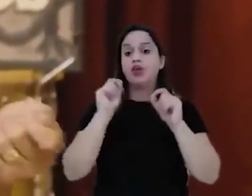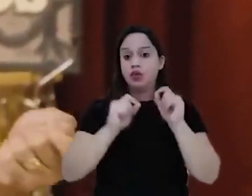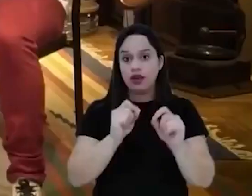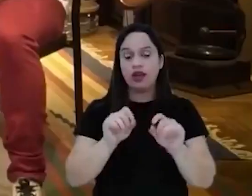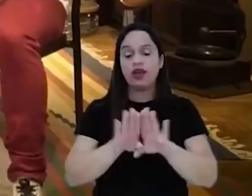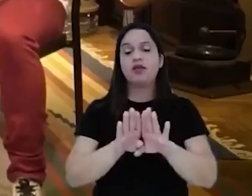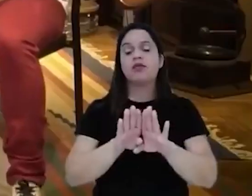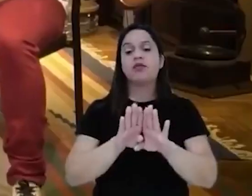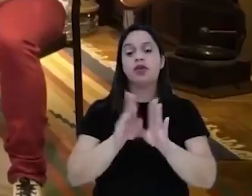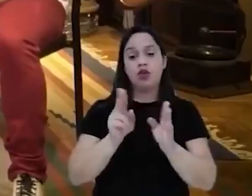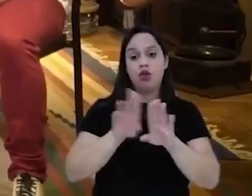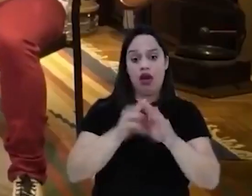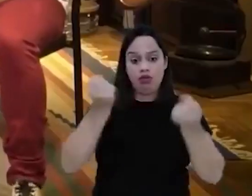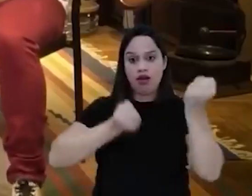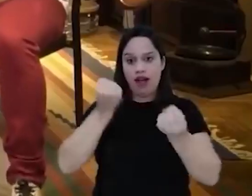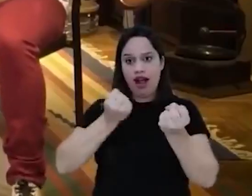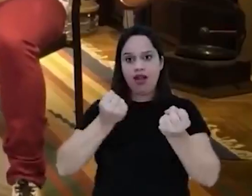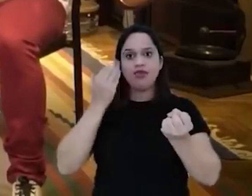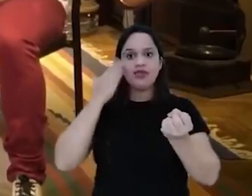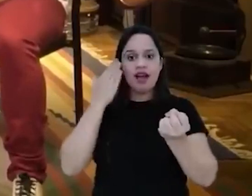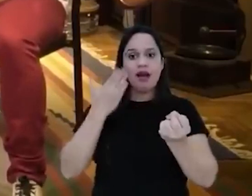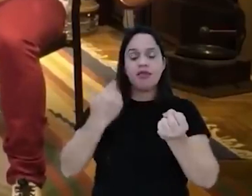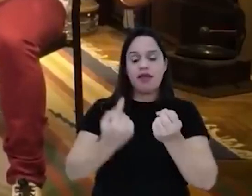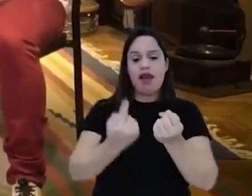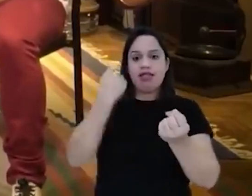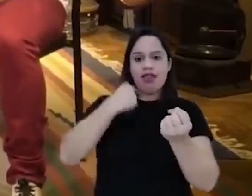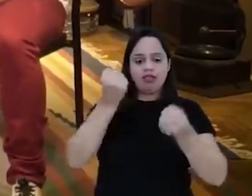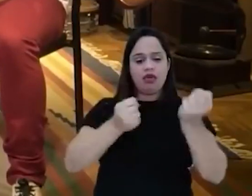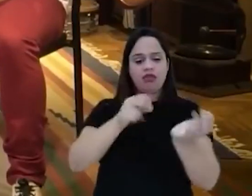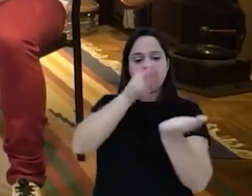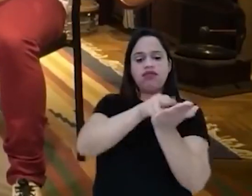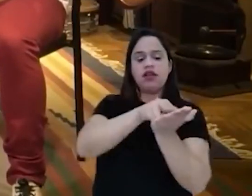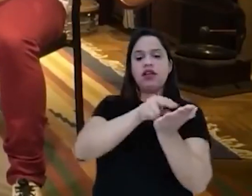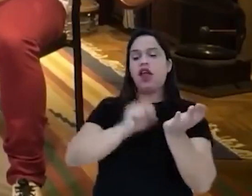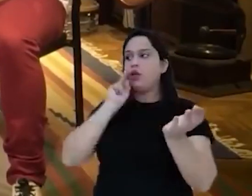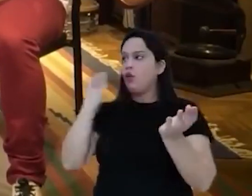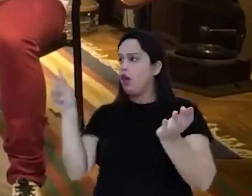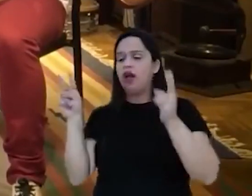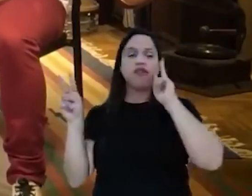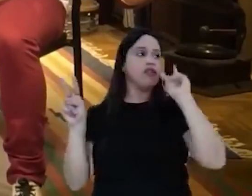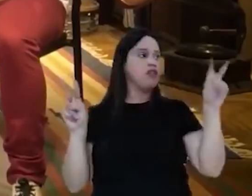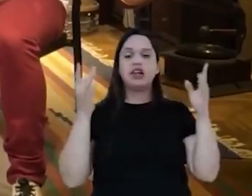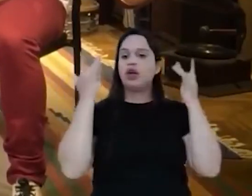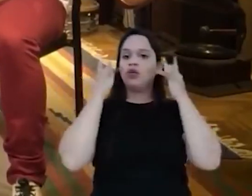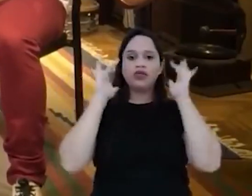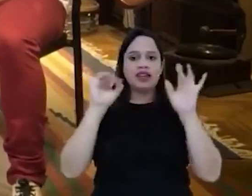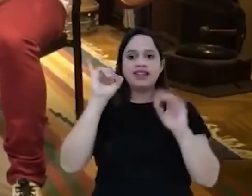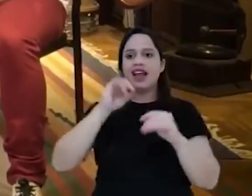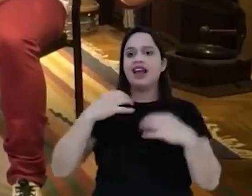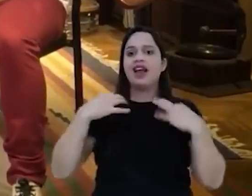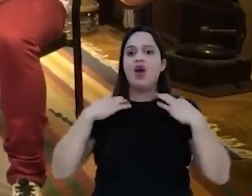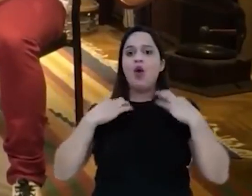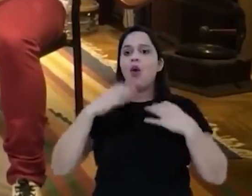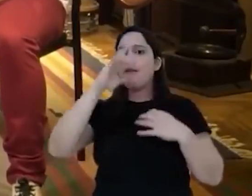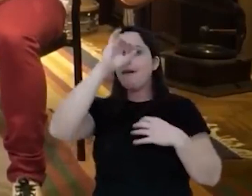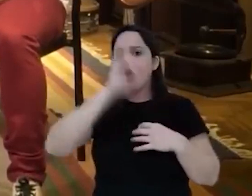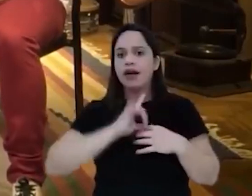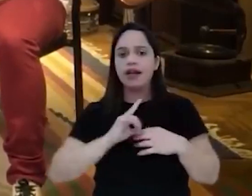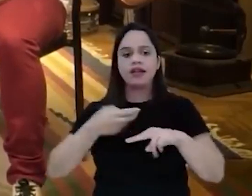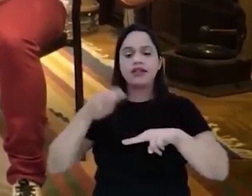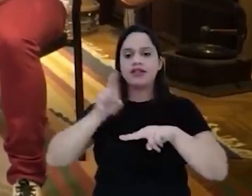colocar na na carroceria da caminhonete né E aí eu meio que olhava para o lado sentir um cara eu não sei se era de